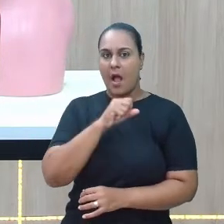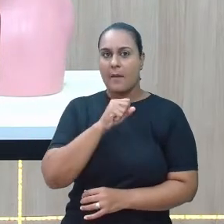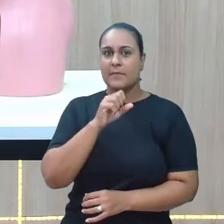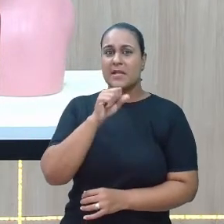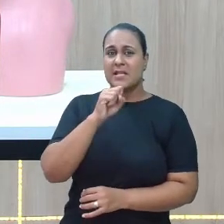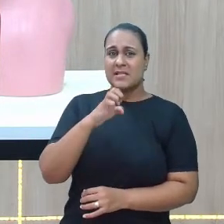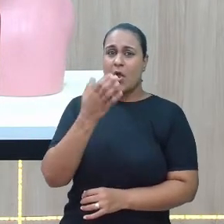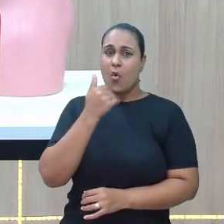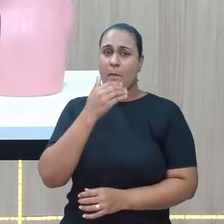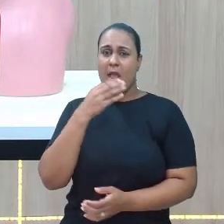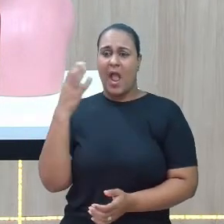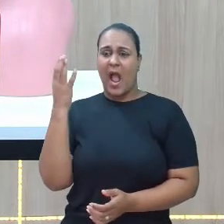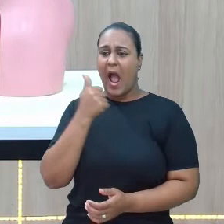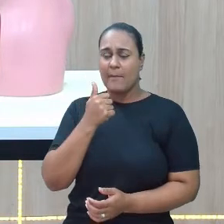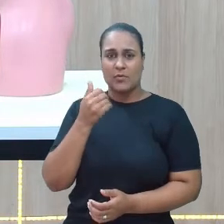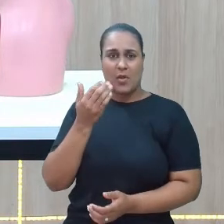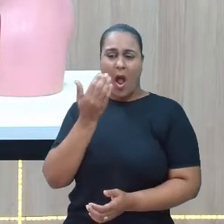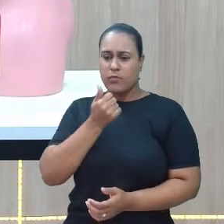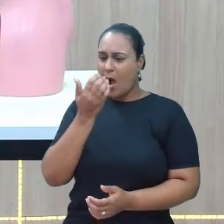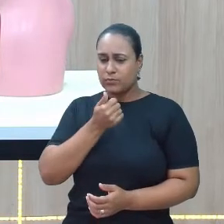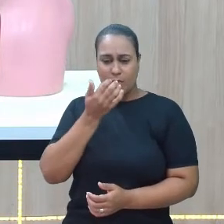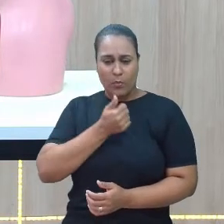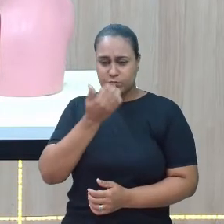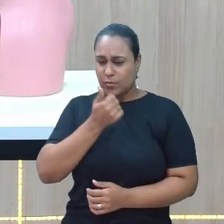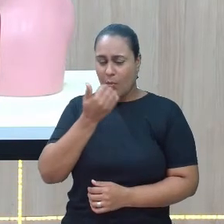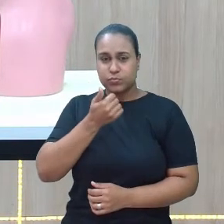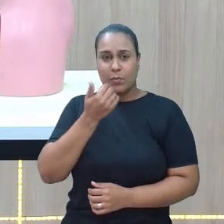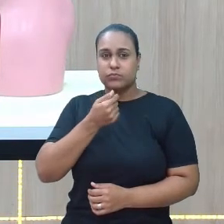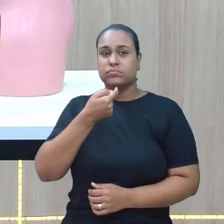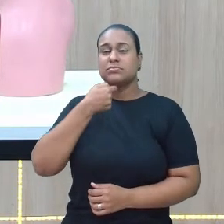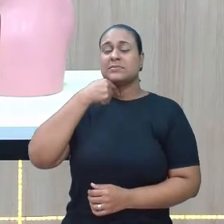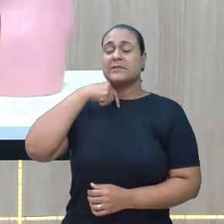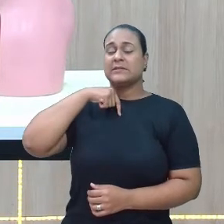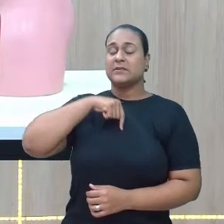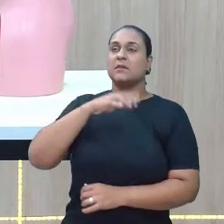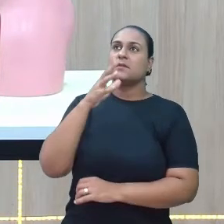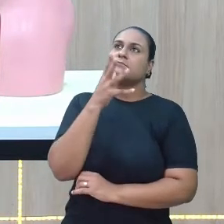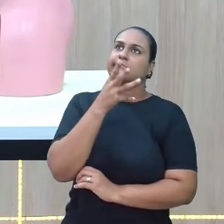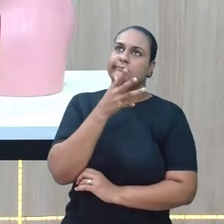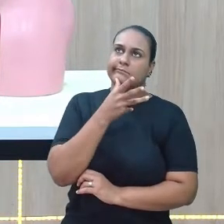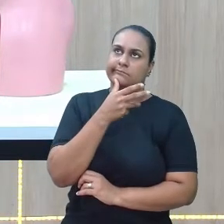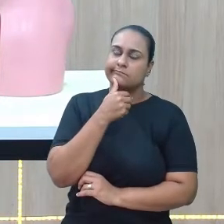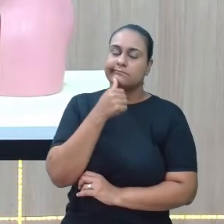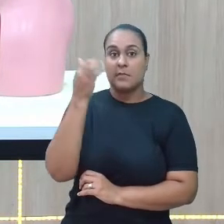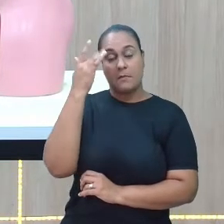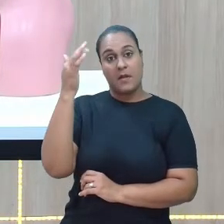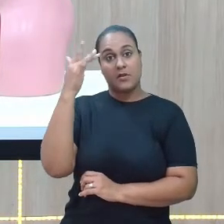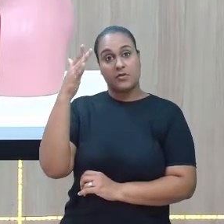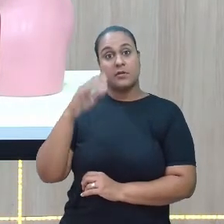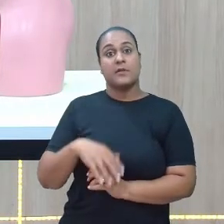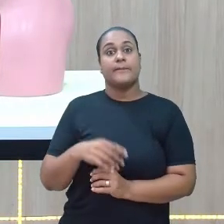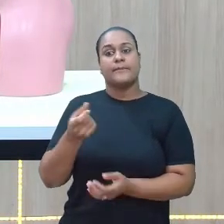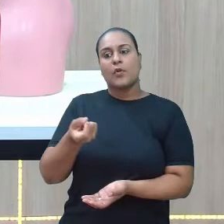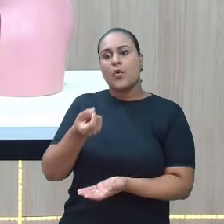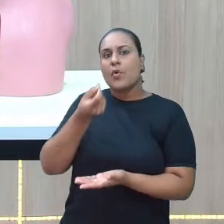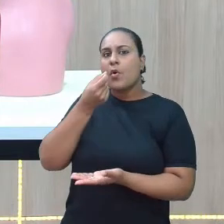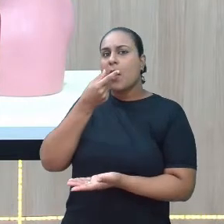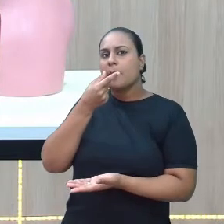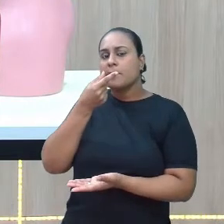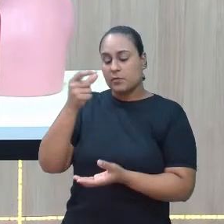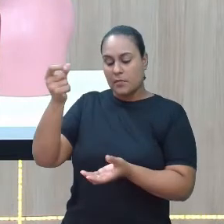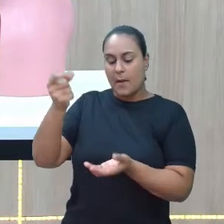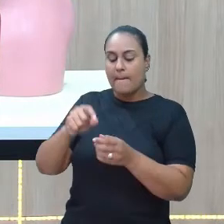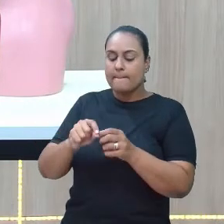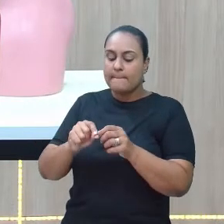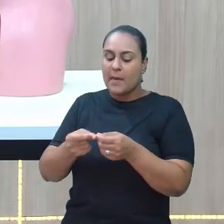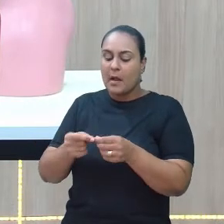forma rápida, ele vai ter uma digestão mais lenta. Imagine se você tiver um comprimido efervescente, você partir